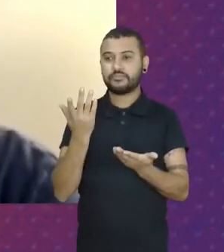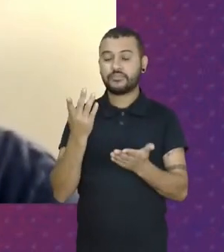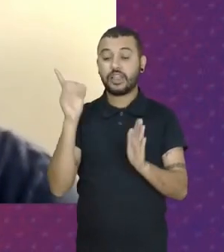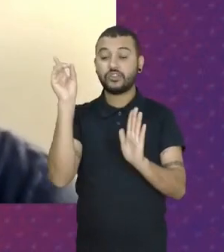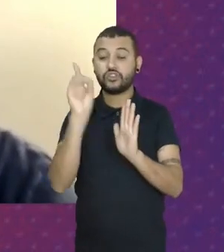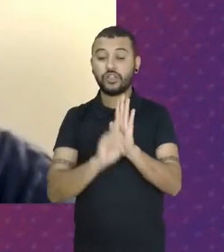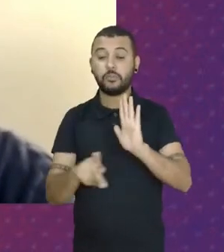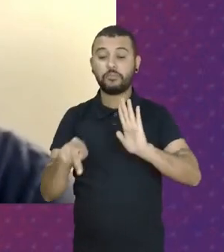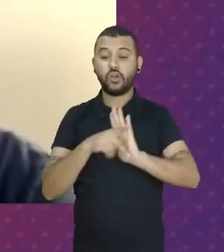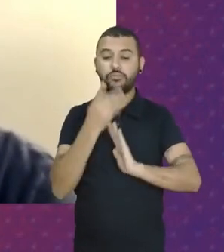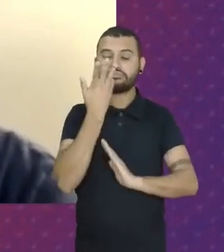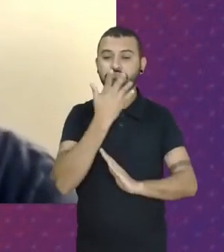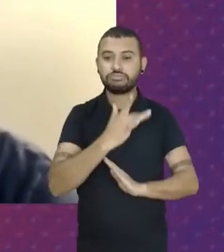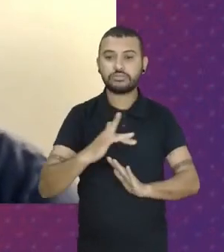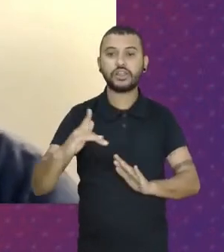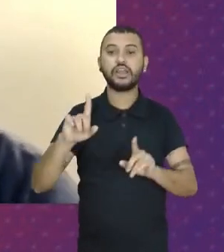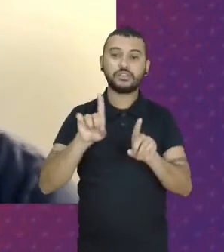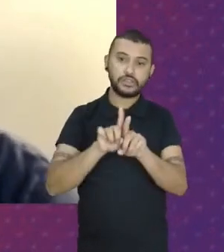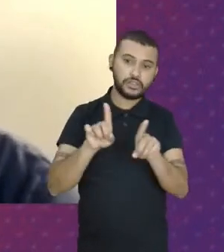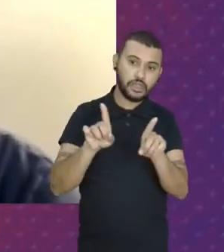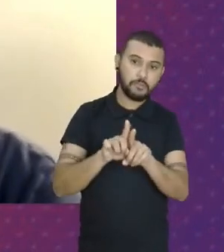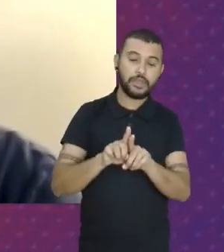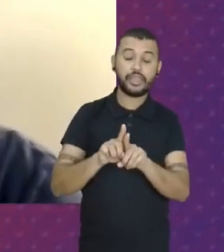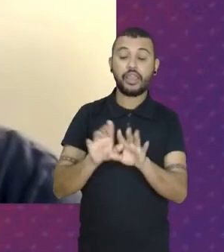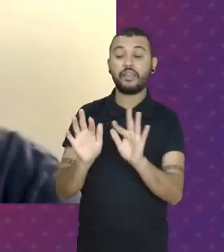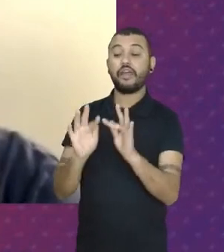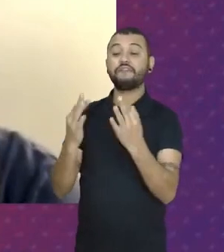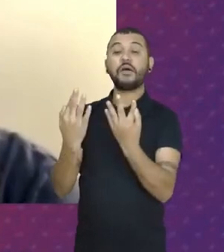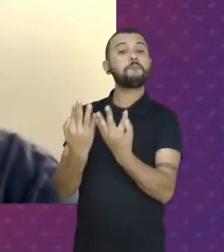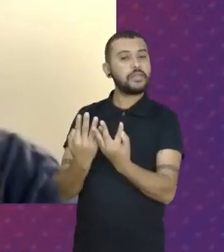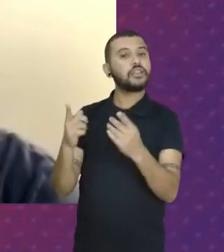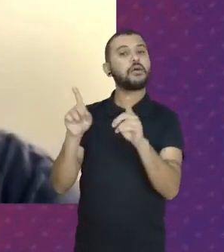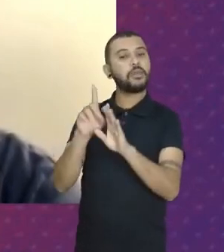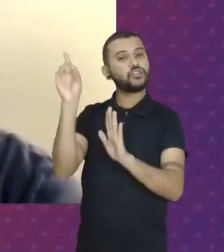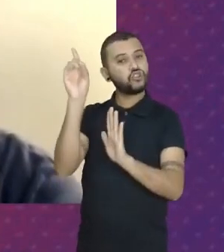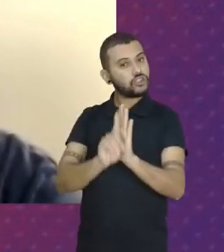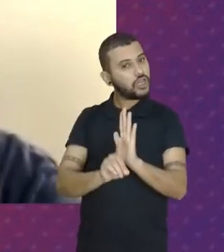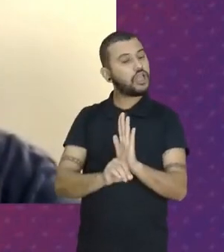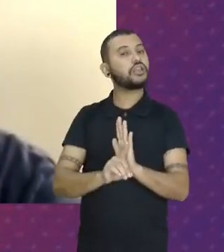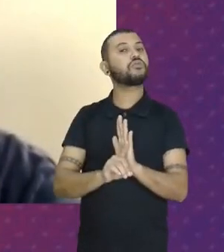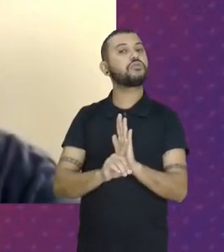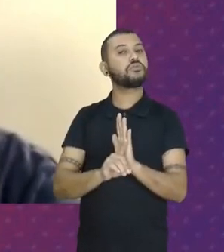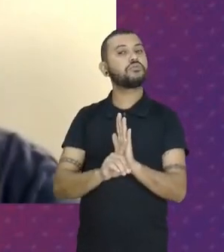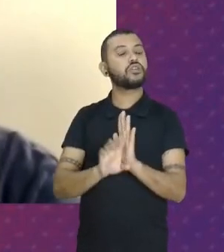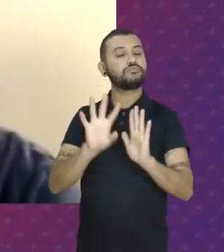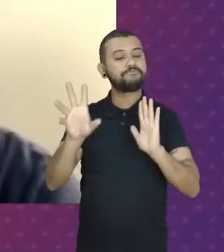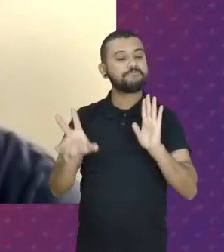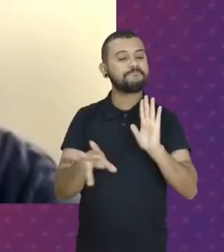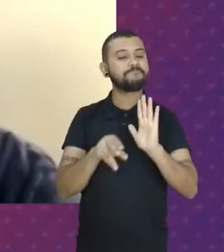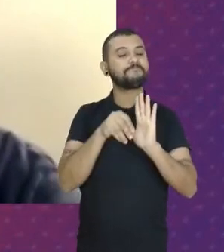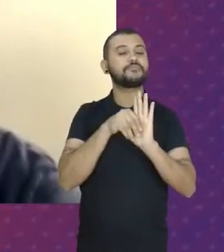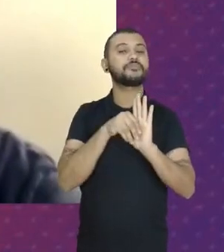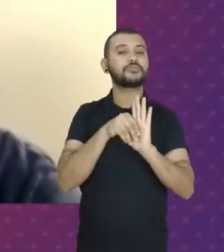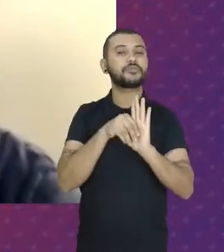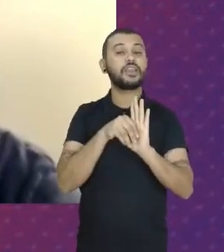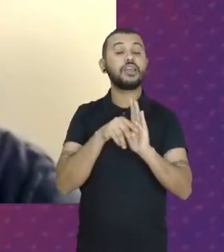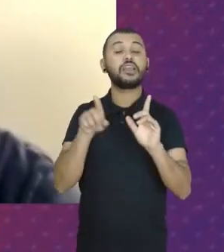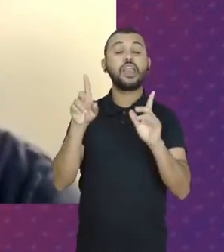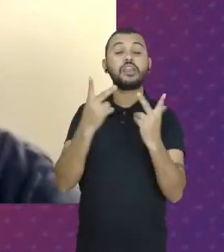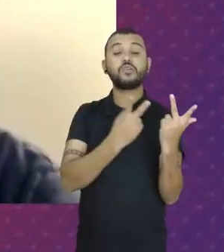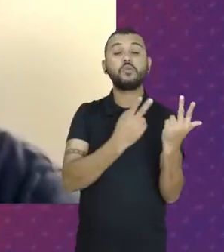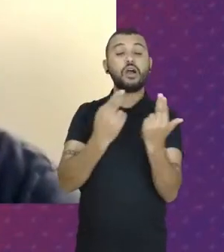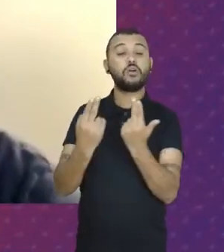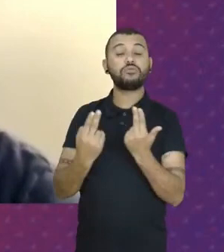das crianças e um direito das famílias, e aí a partir daí também é vinculado com o